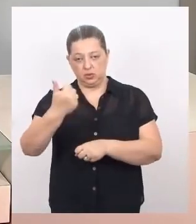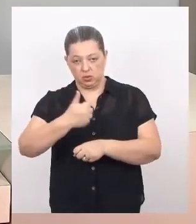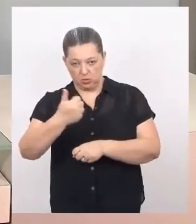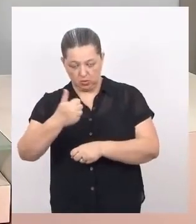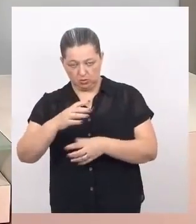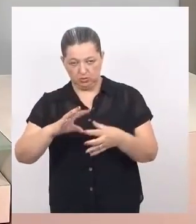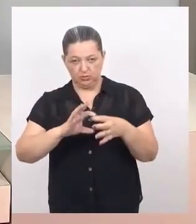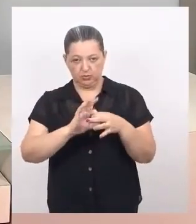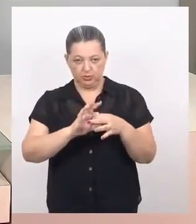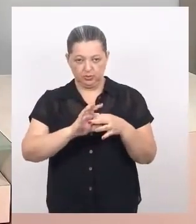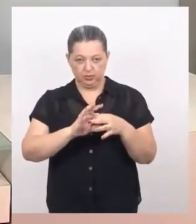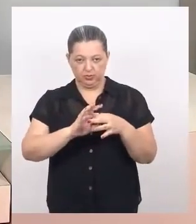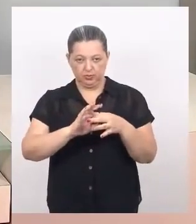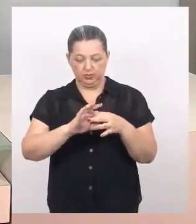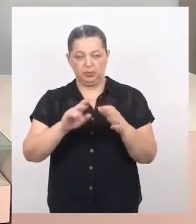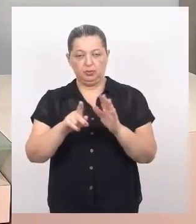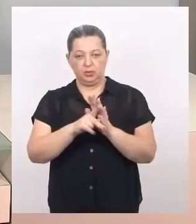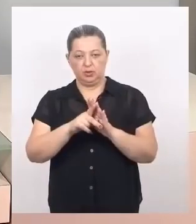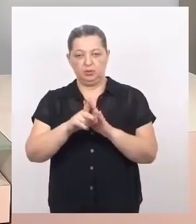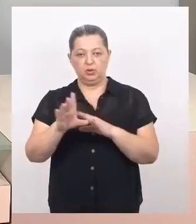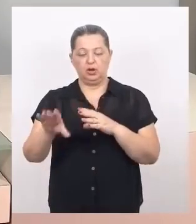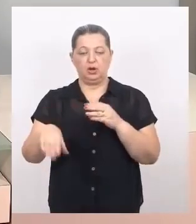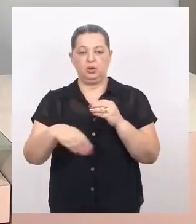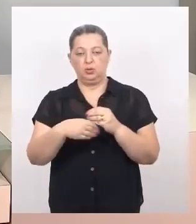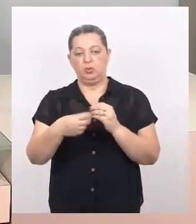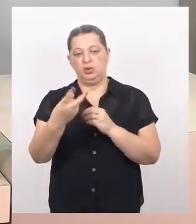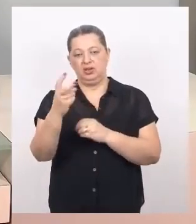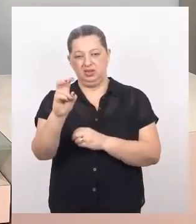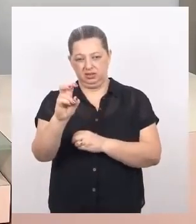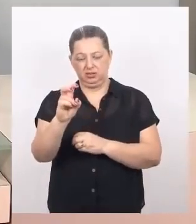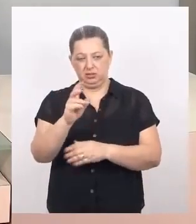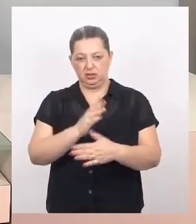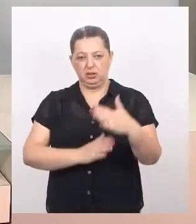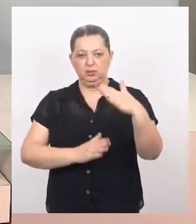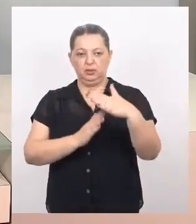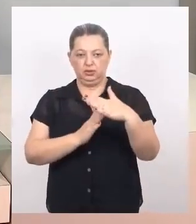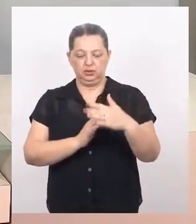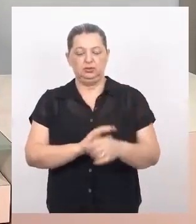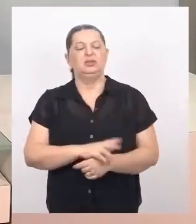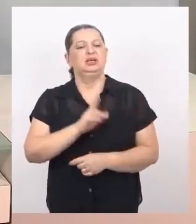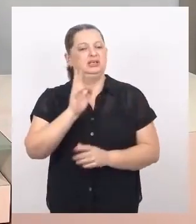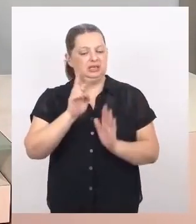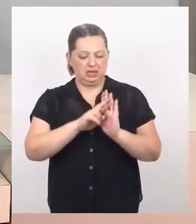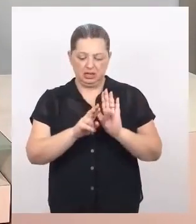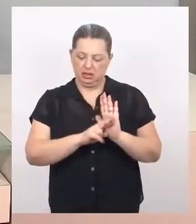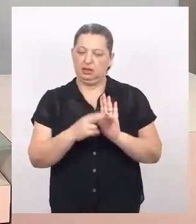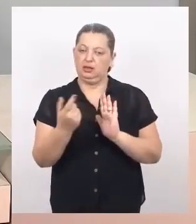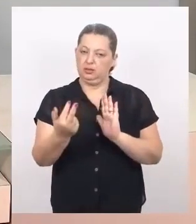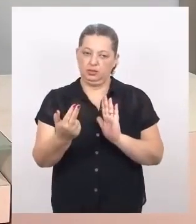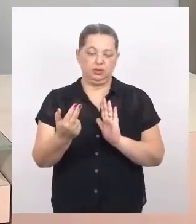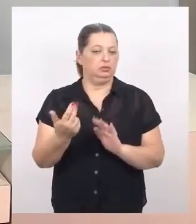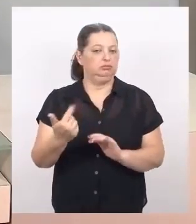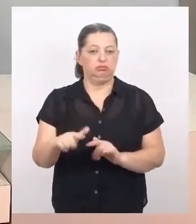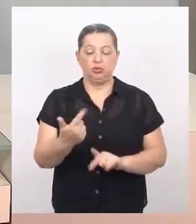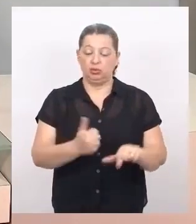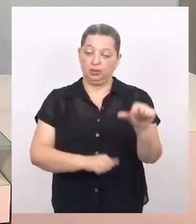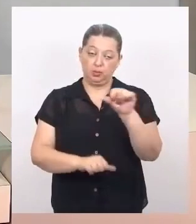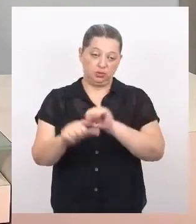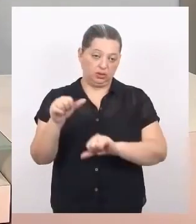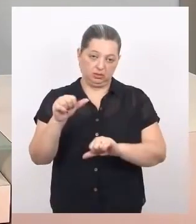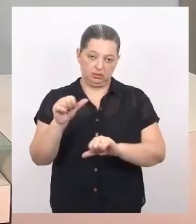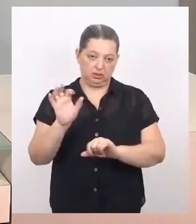quando tem acúmulo, tá bom? Então, essa regra foi sempre assim, não tem nenhuma mudança em relação a